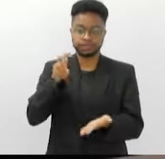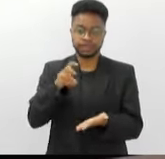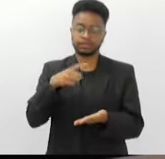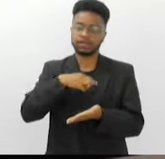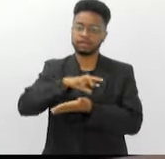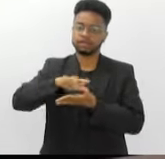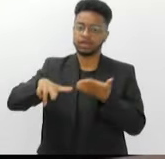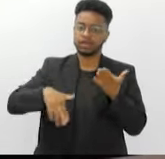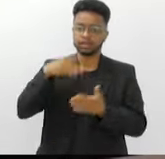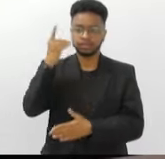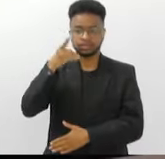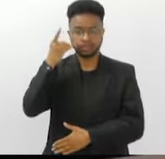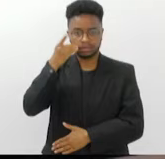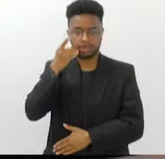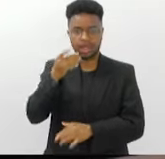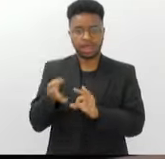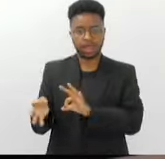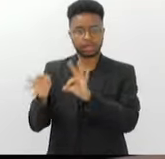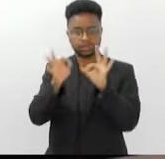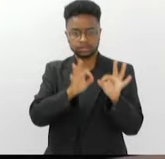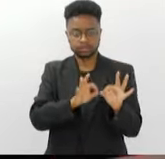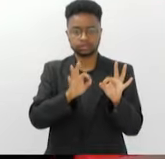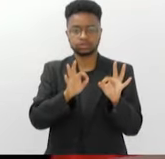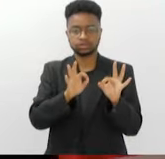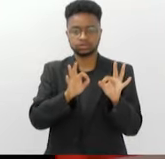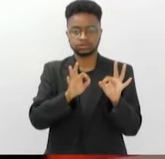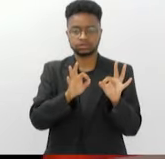vários deputados estão nos acompanhando